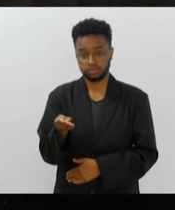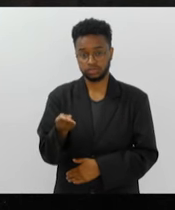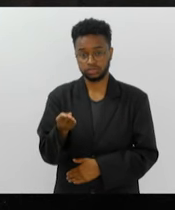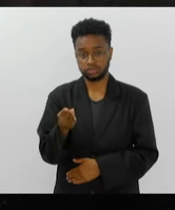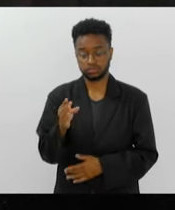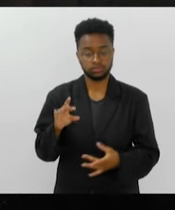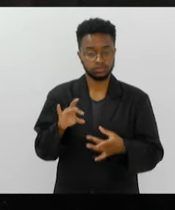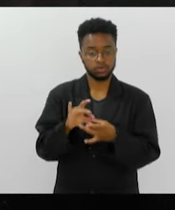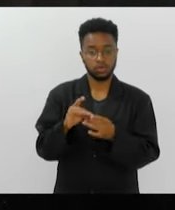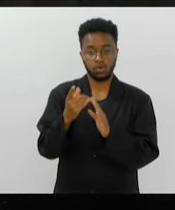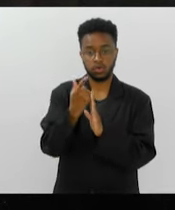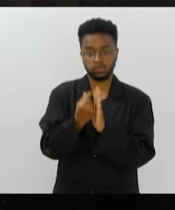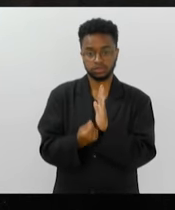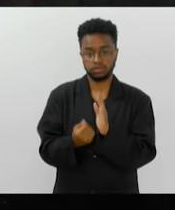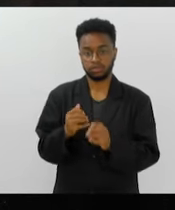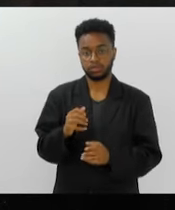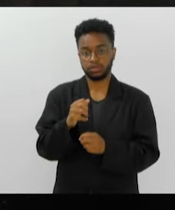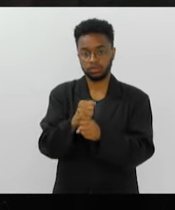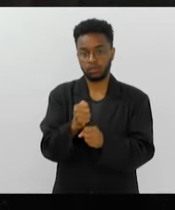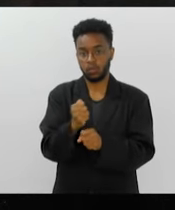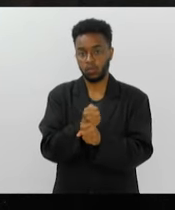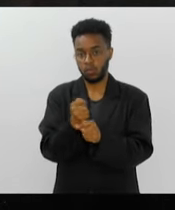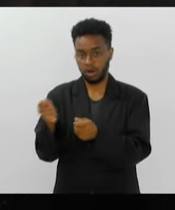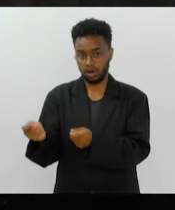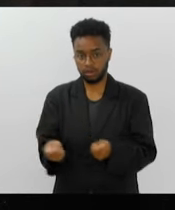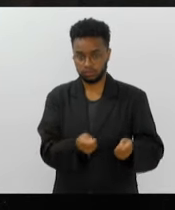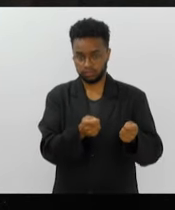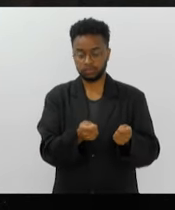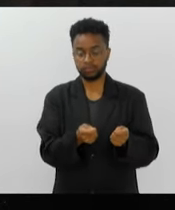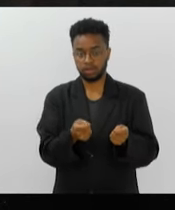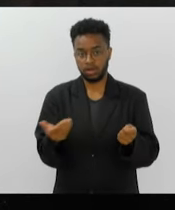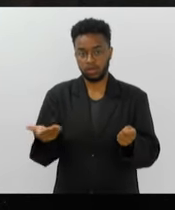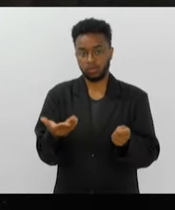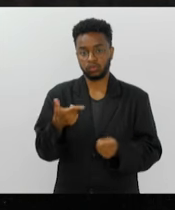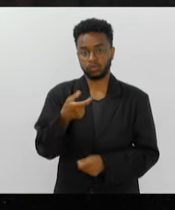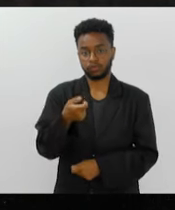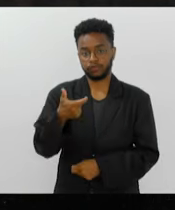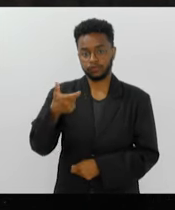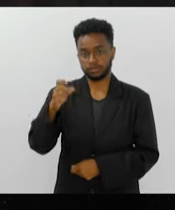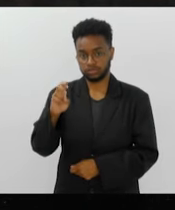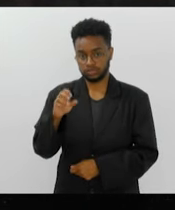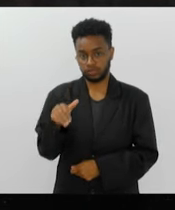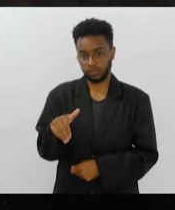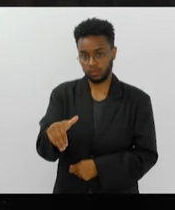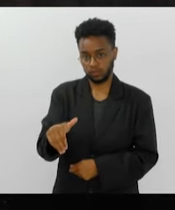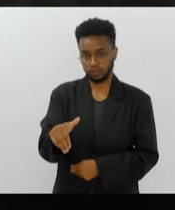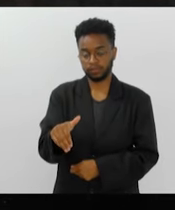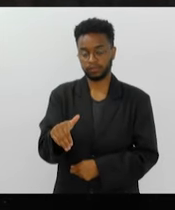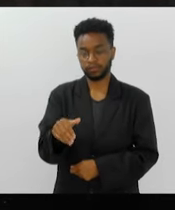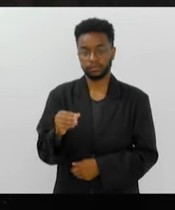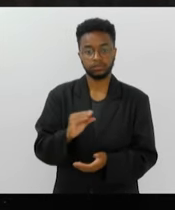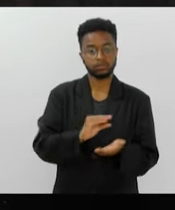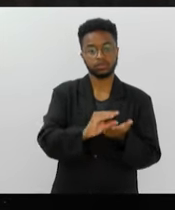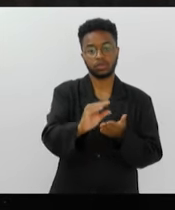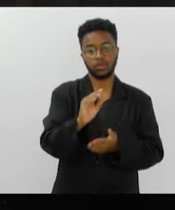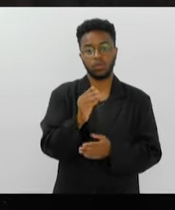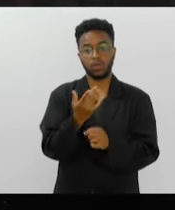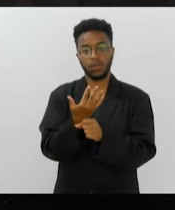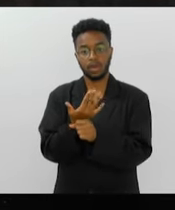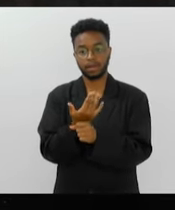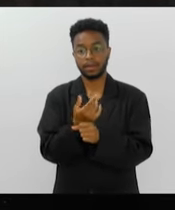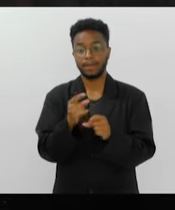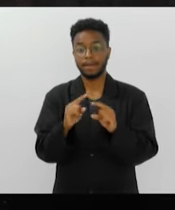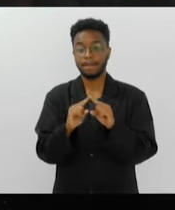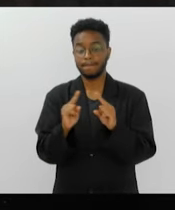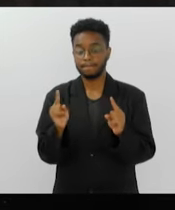orçamento total anual exercício corrente ano 2025 para o erge sendo que a